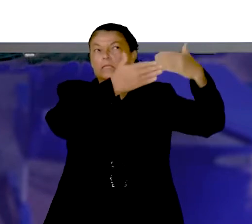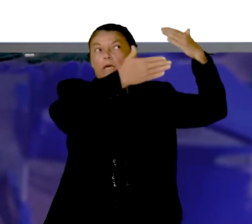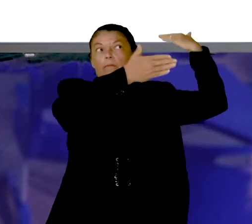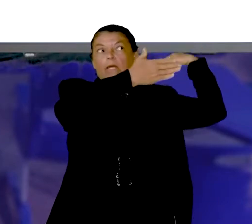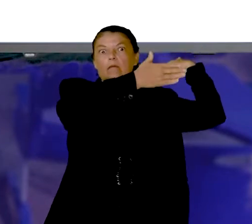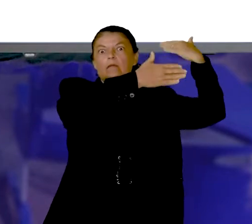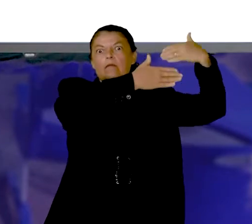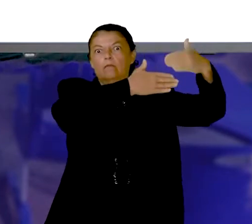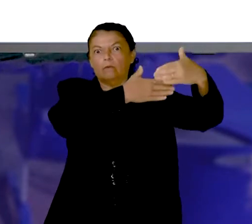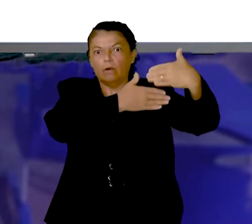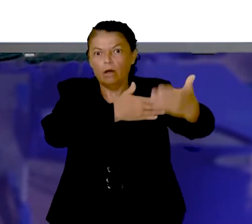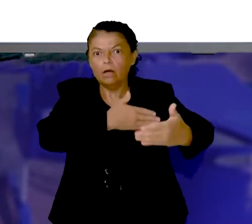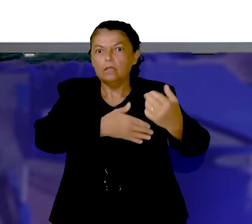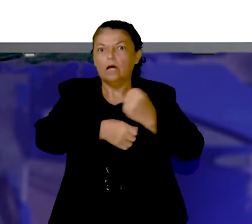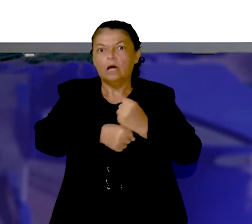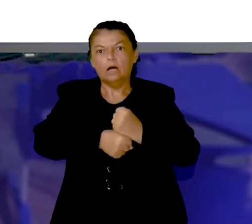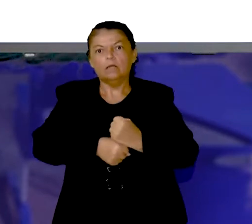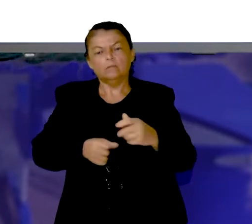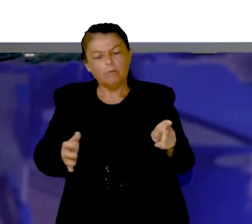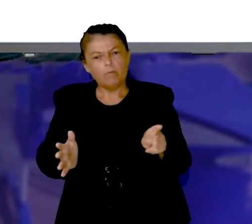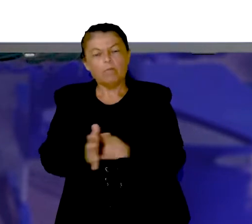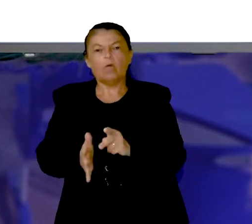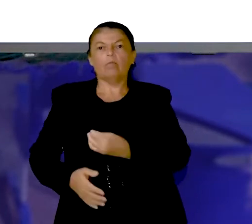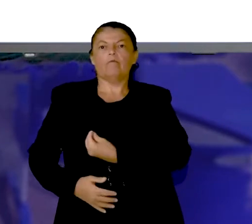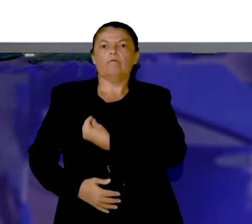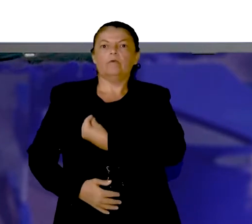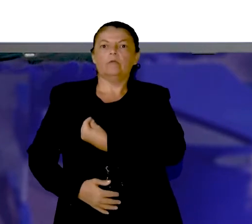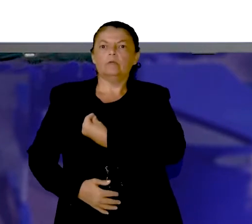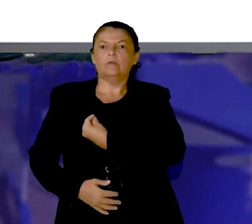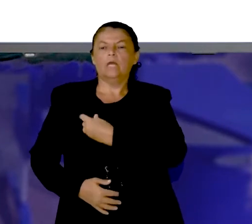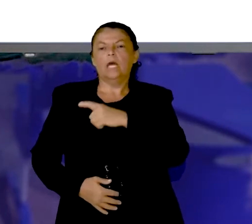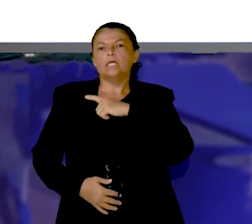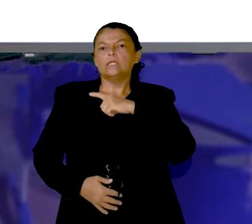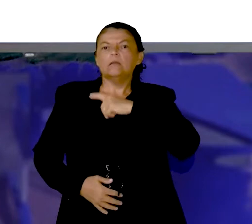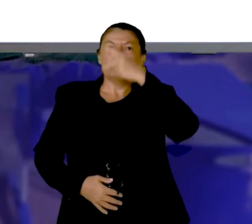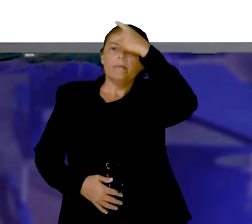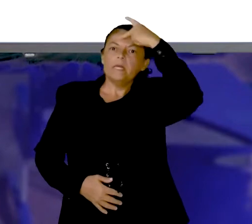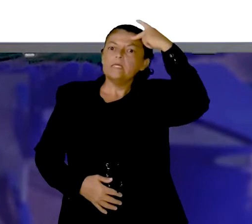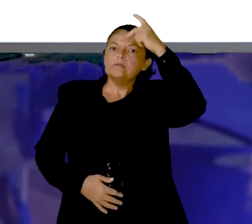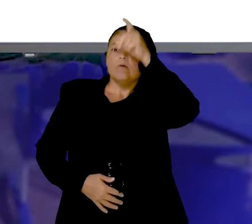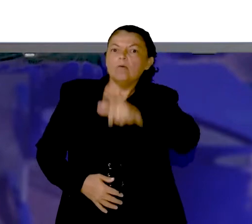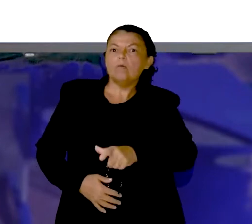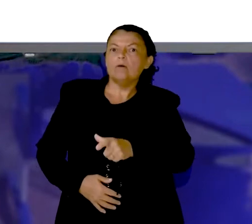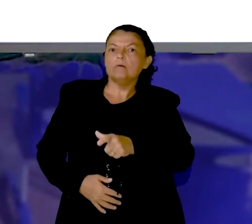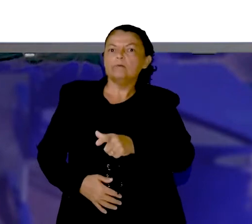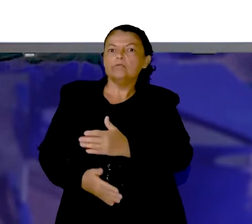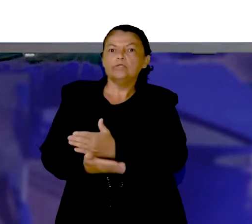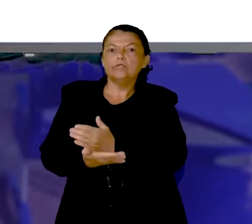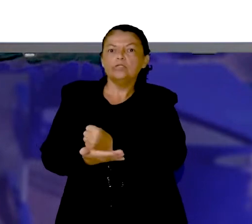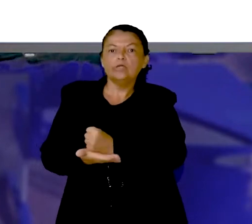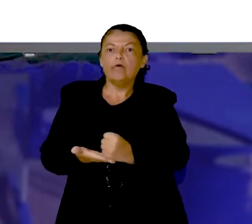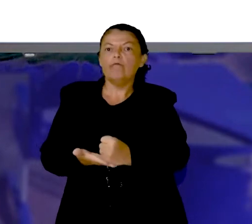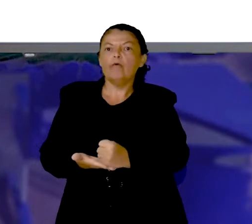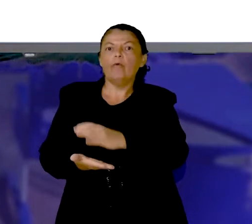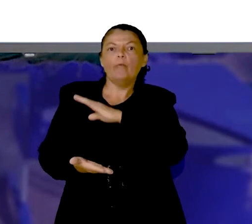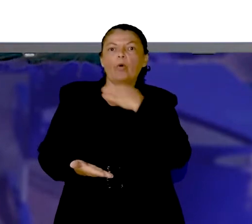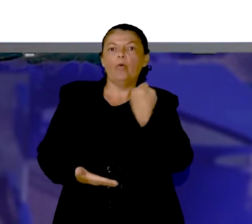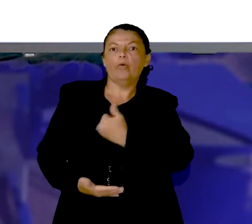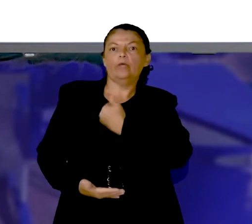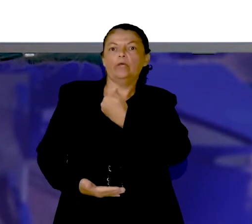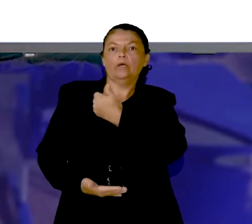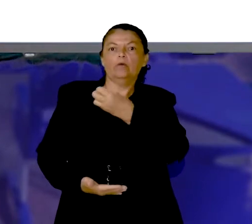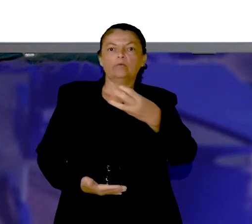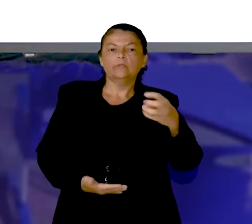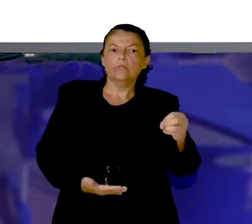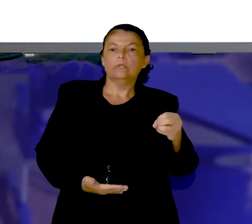de vida, ou seja, tinha pessoas que morriam aos 30, aos 40, só que à medida